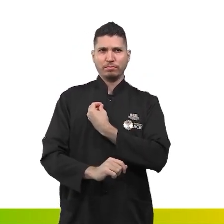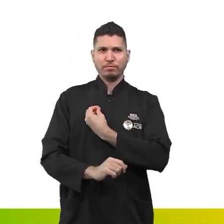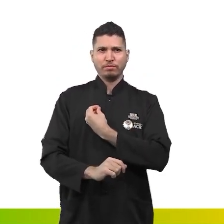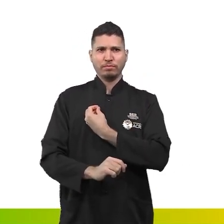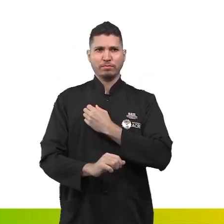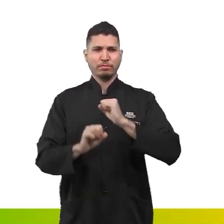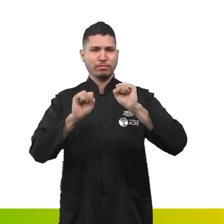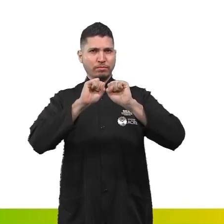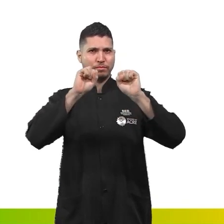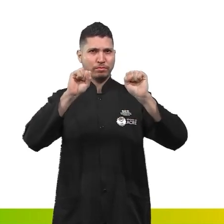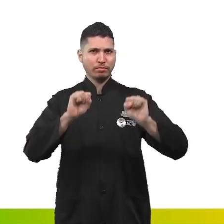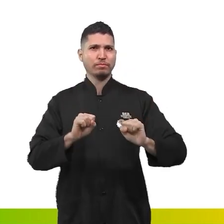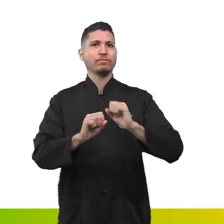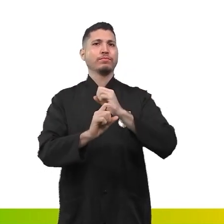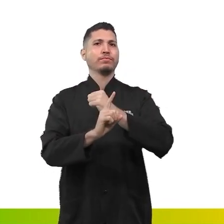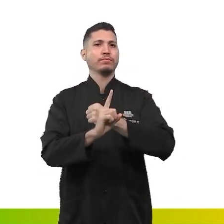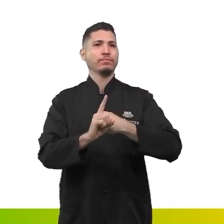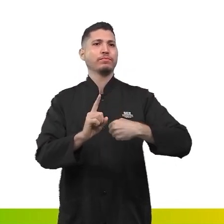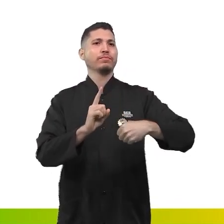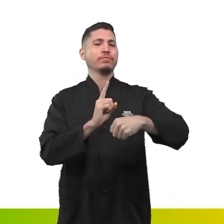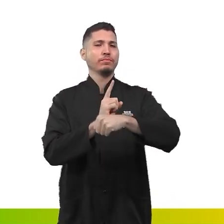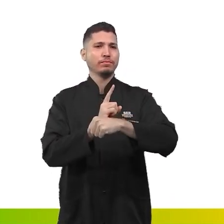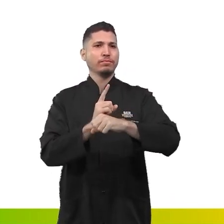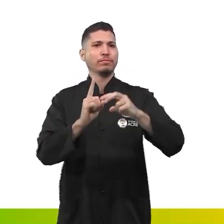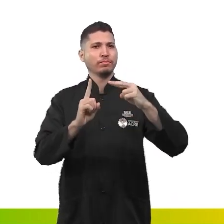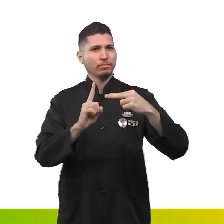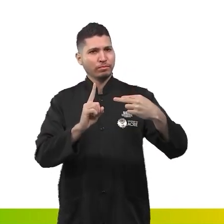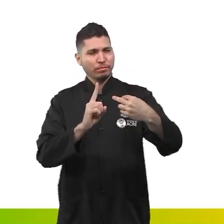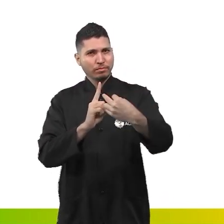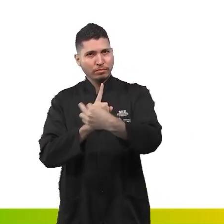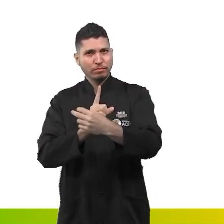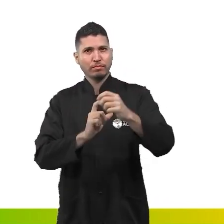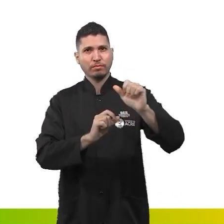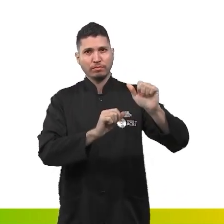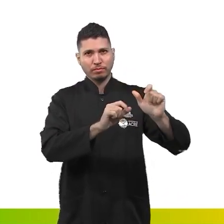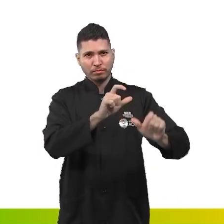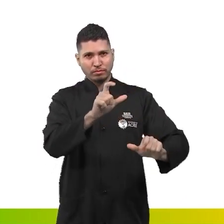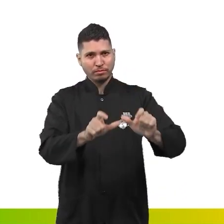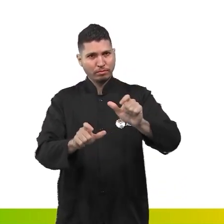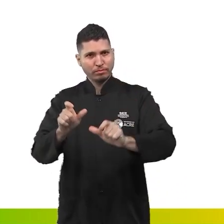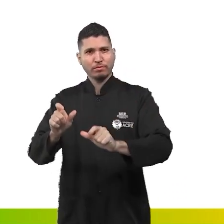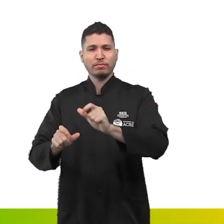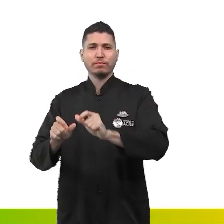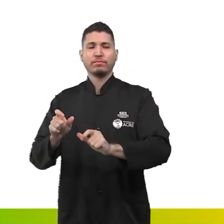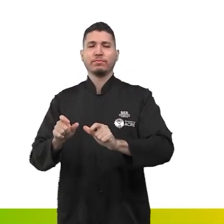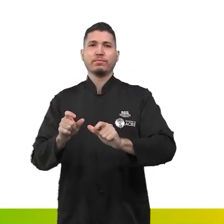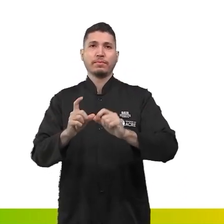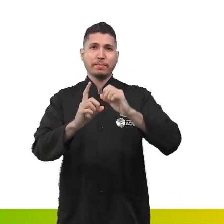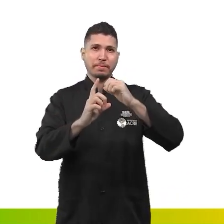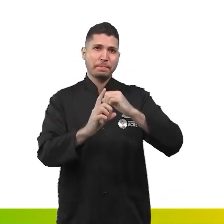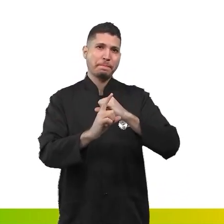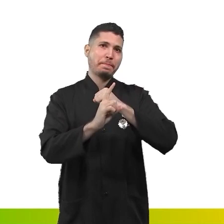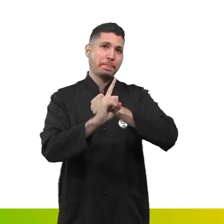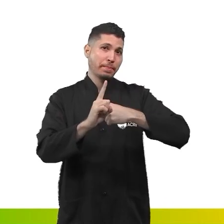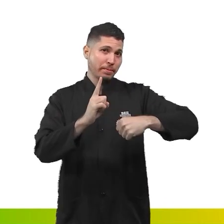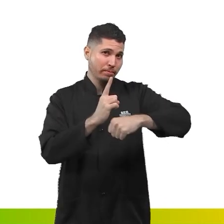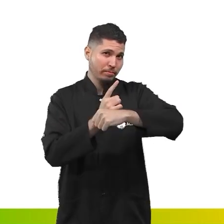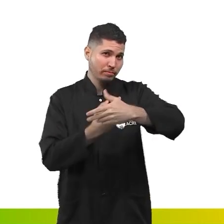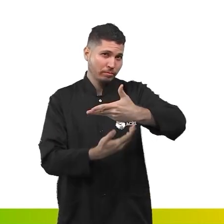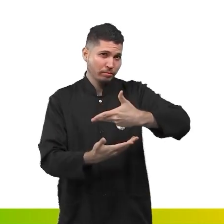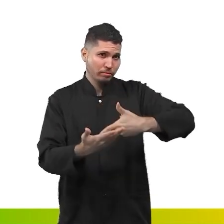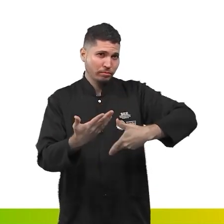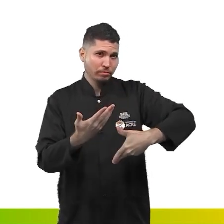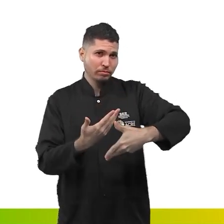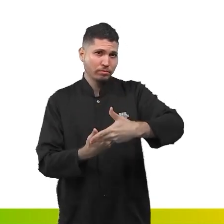de sistemas sociais. Da perspectiva de indivíduos, socialização é um